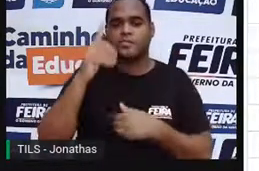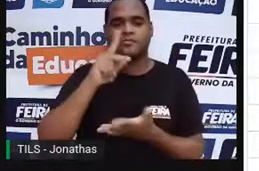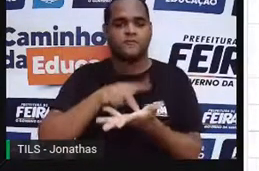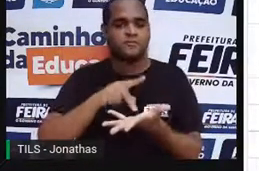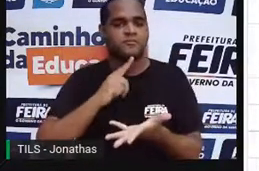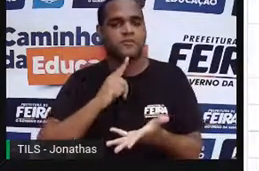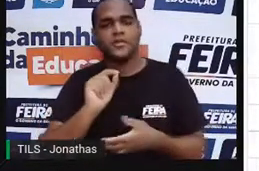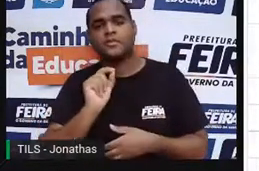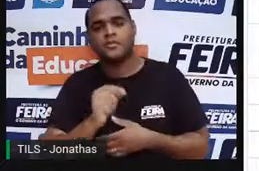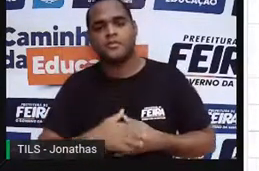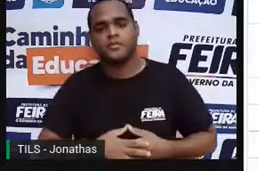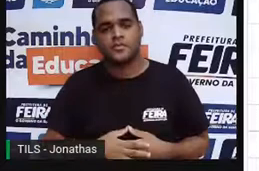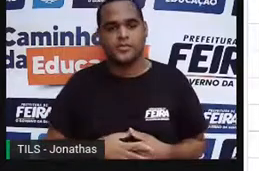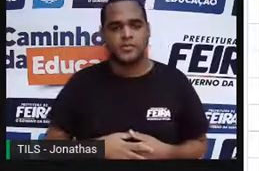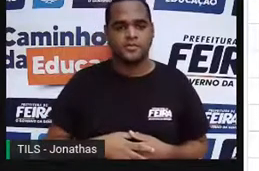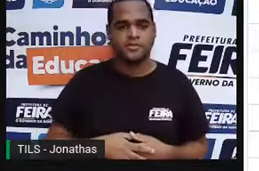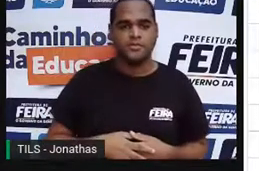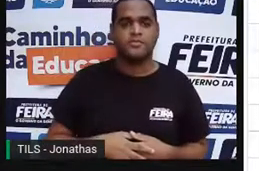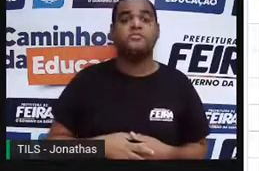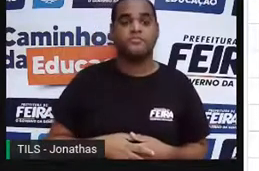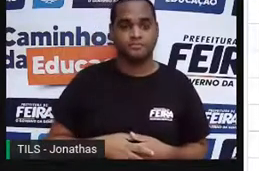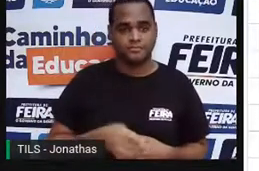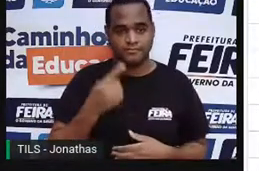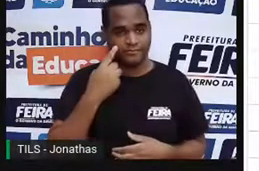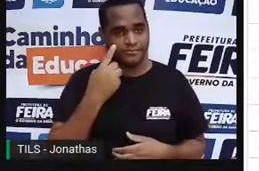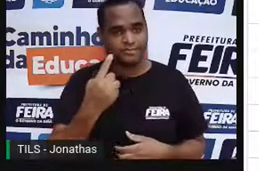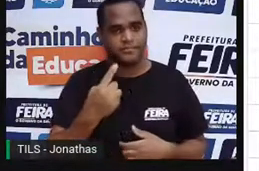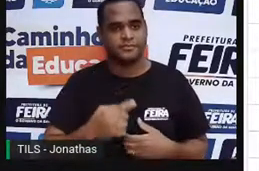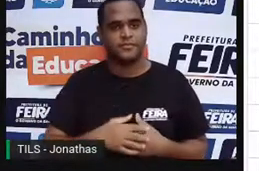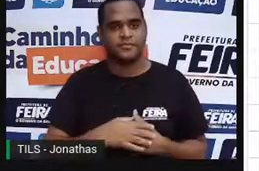oi olha só